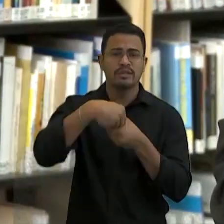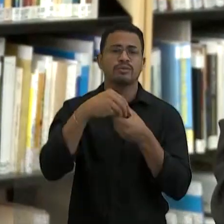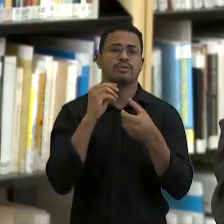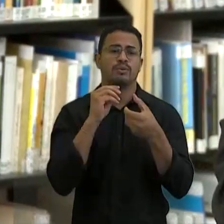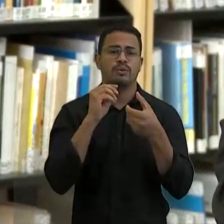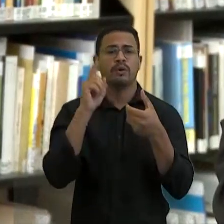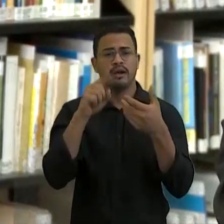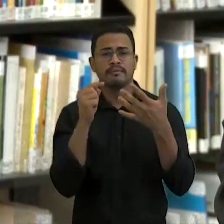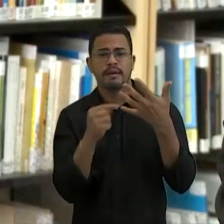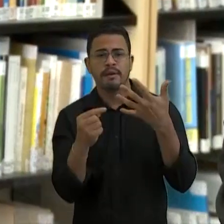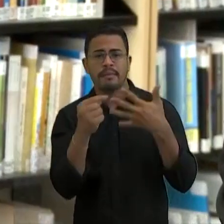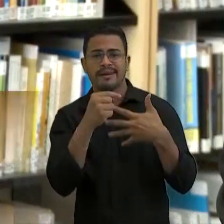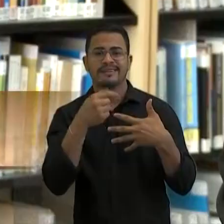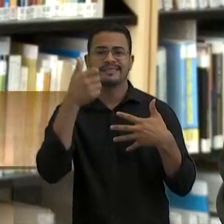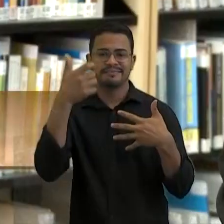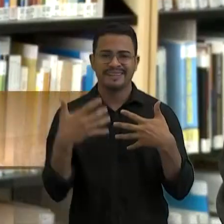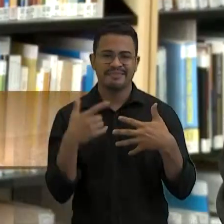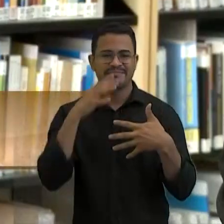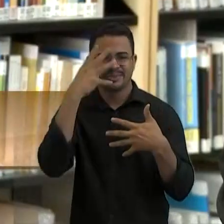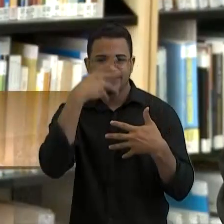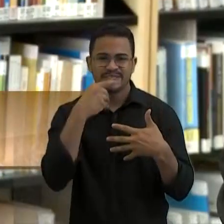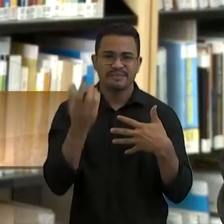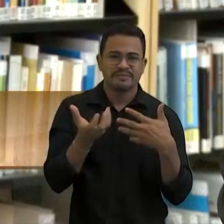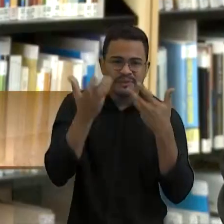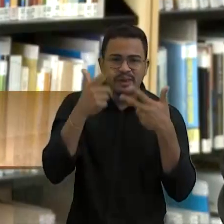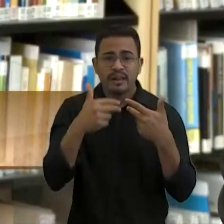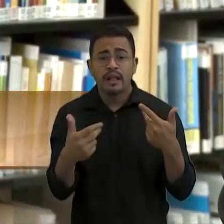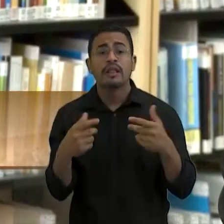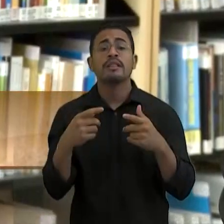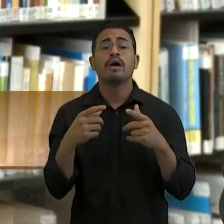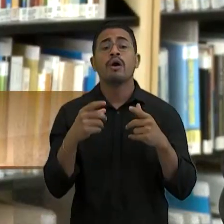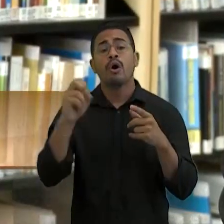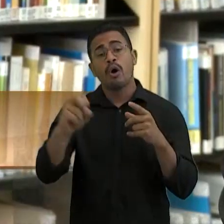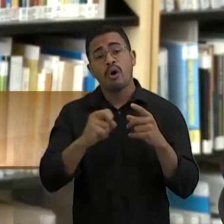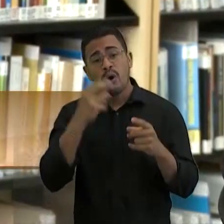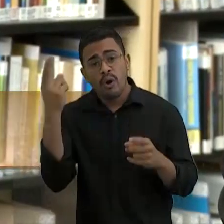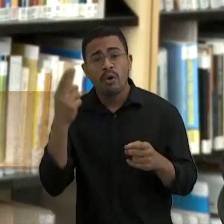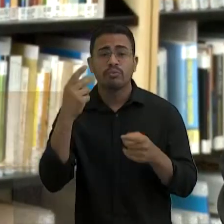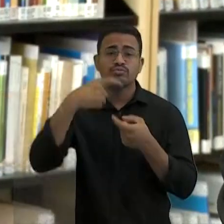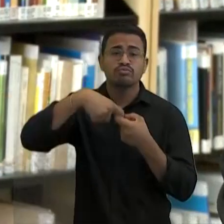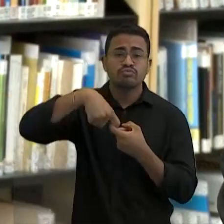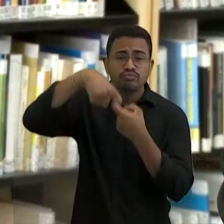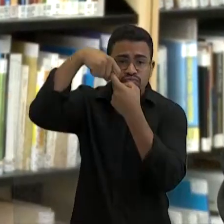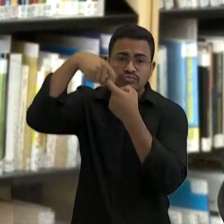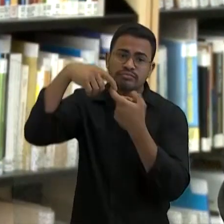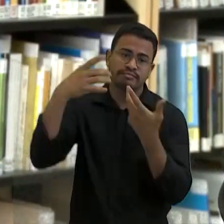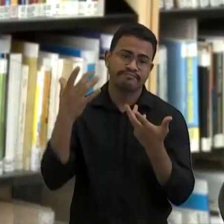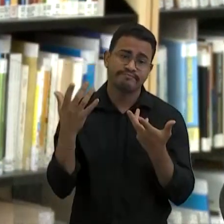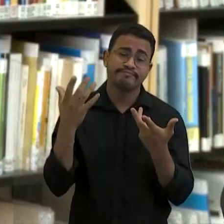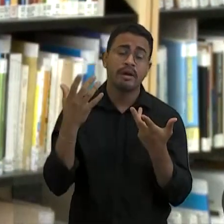os outros aspectos ou suspender os outros aspectos e o criativo